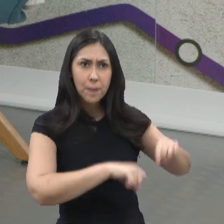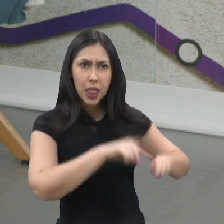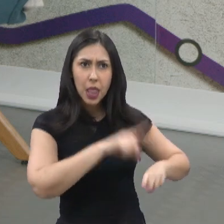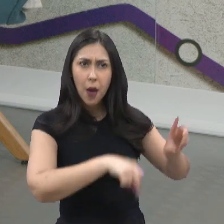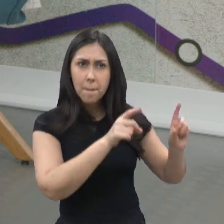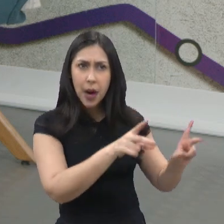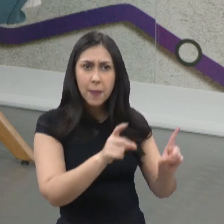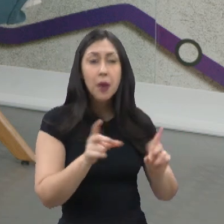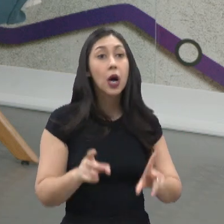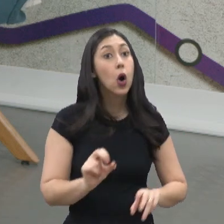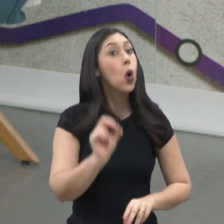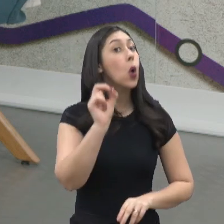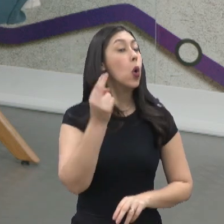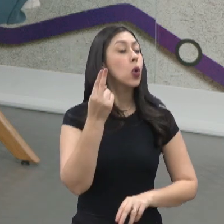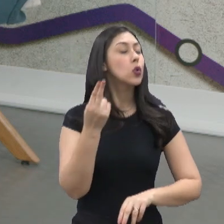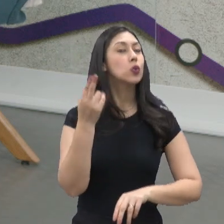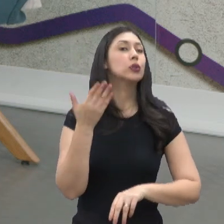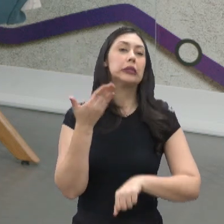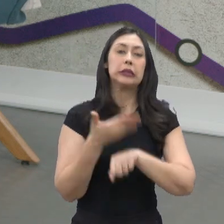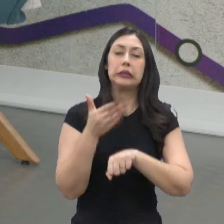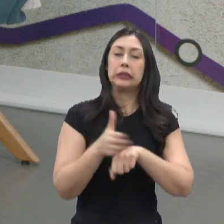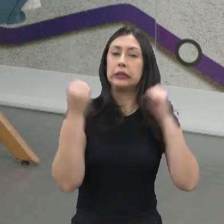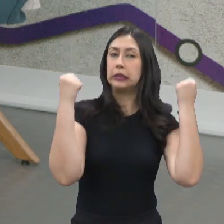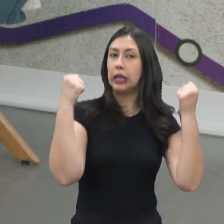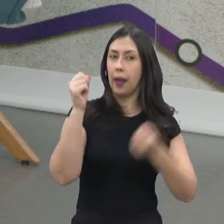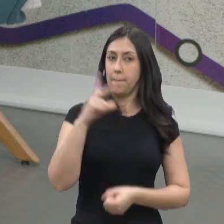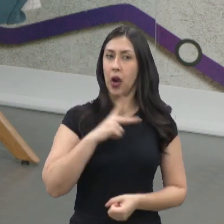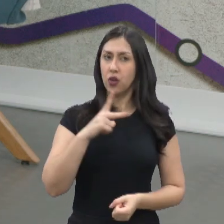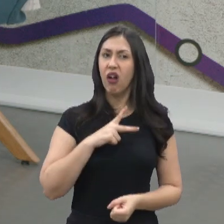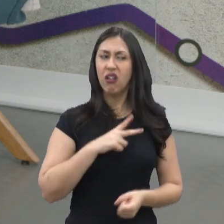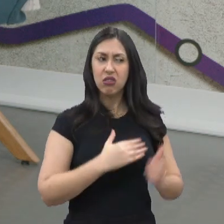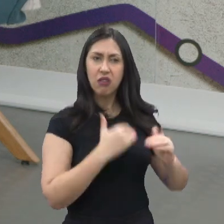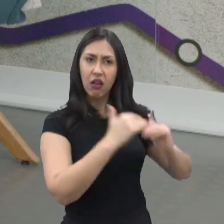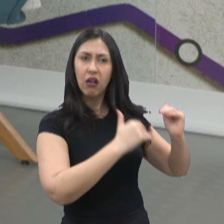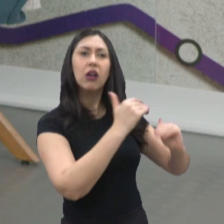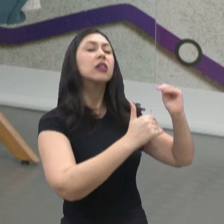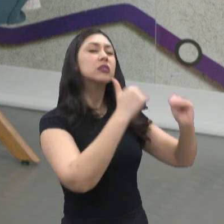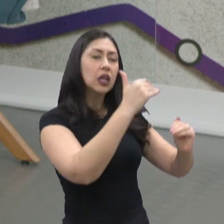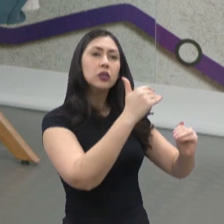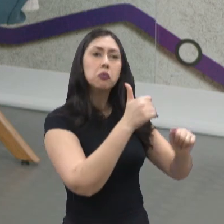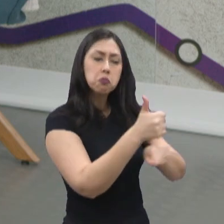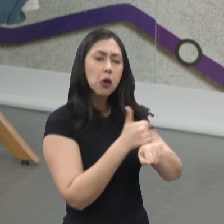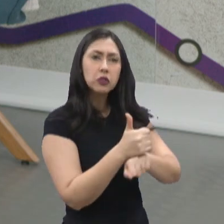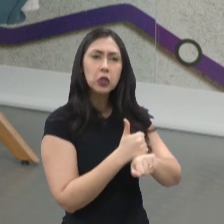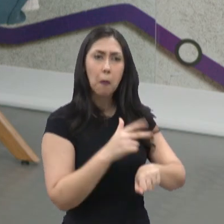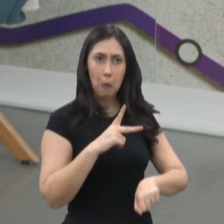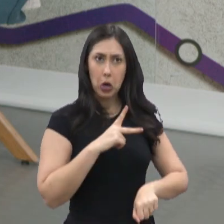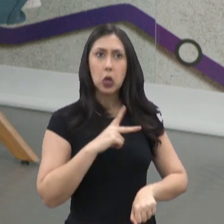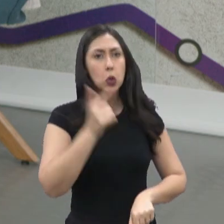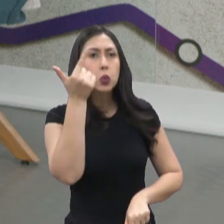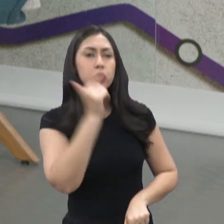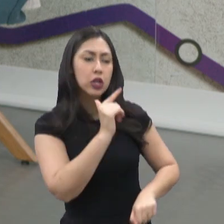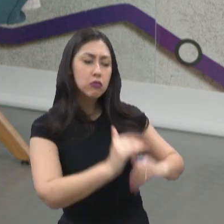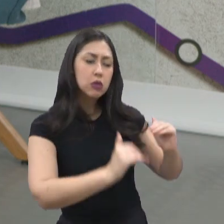treino particular, também está em alta ainda, esses profissionais estão conseguindo atender, né, fazer esse atendimento particular em domicílio,